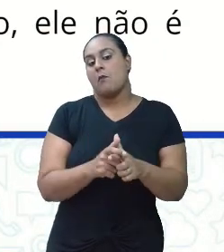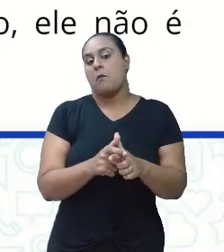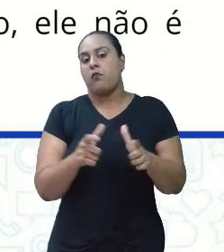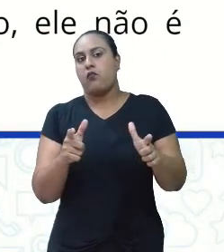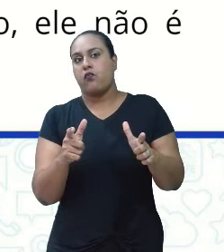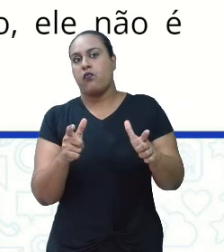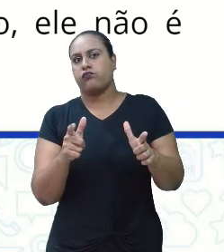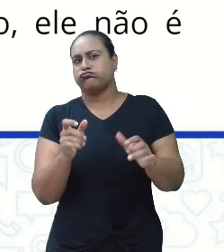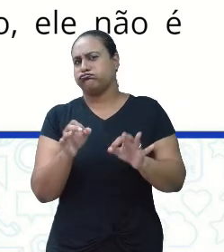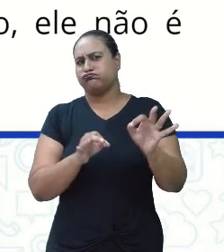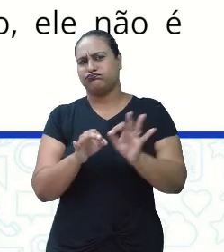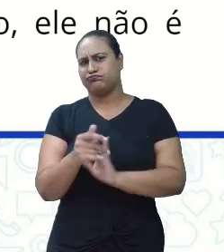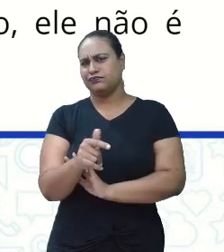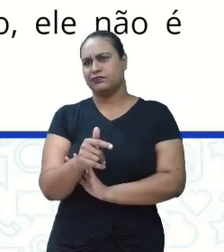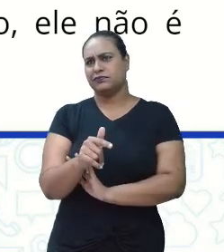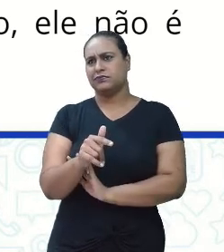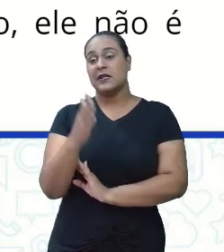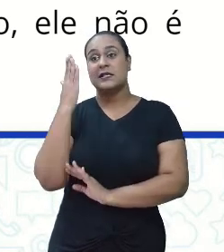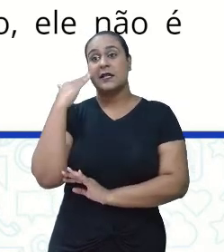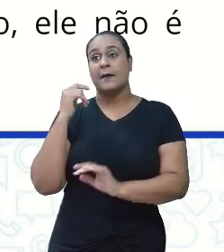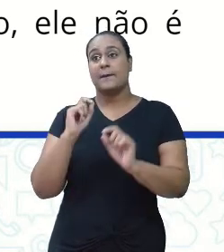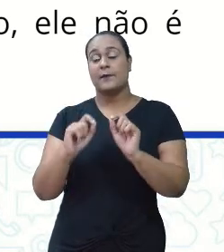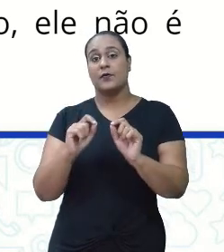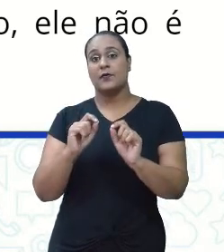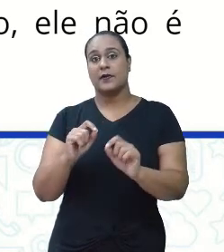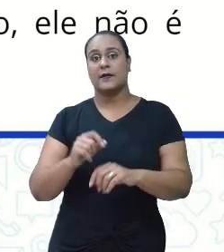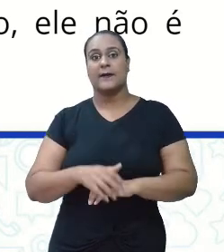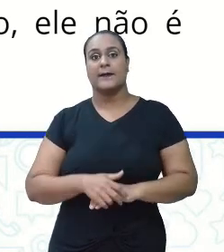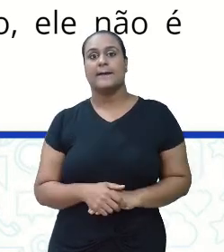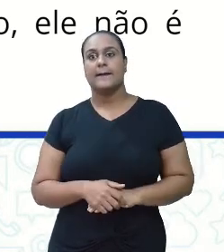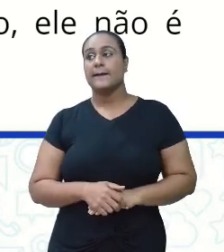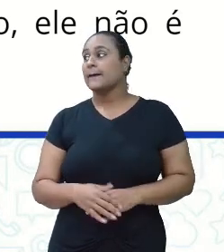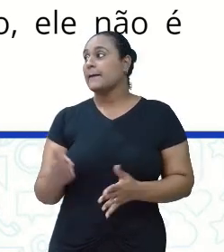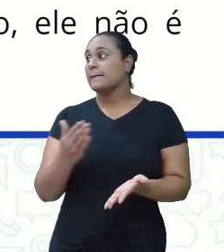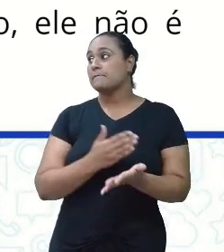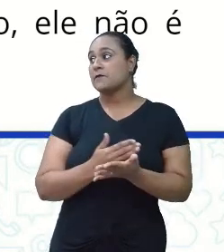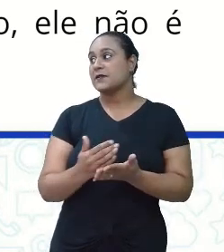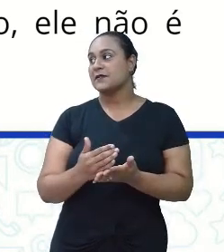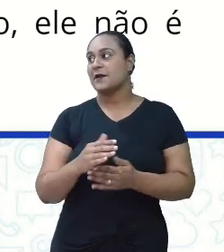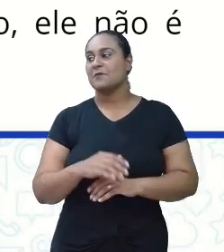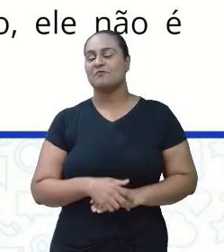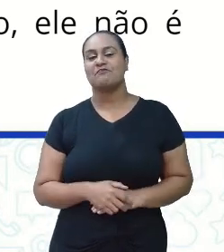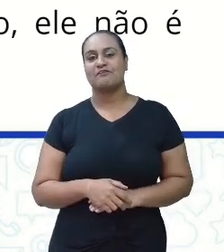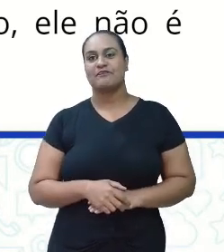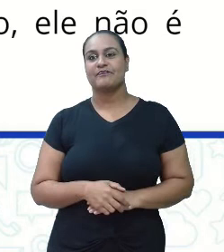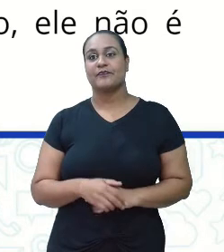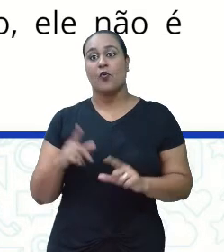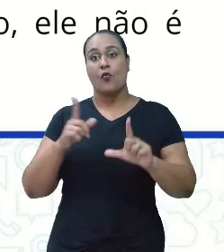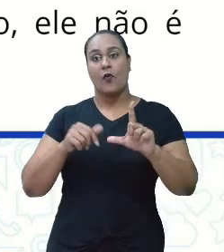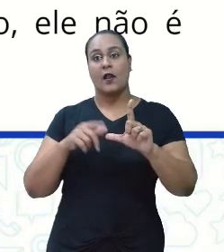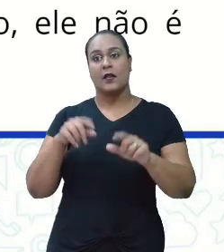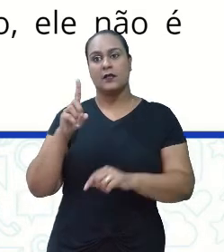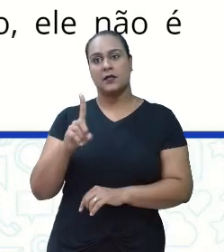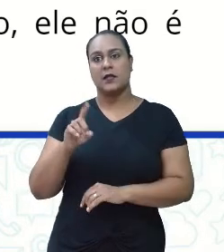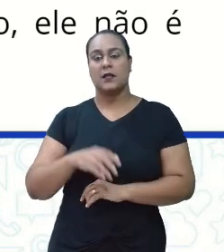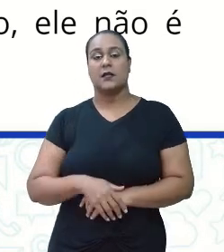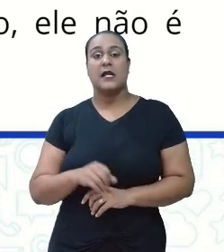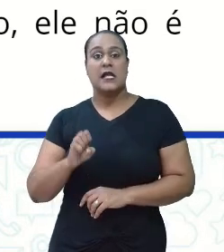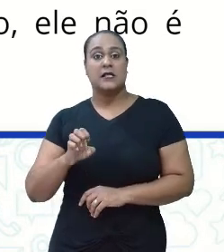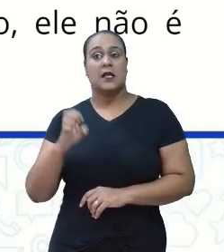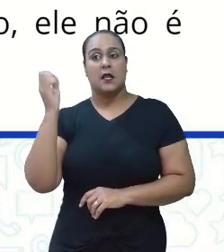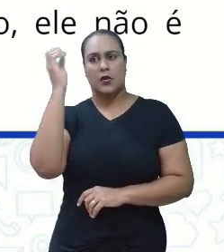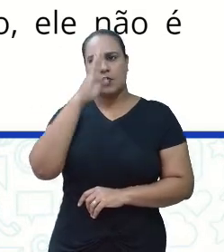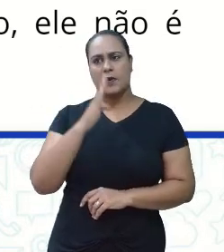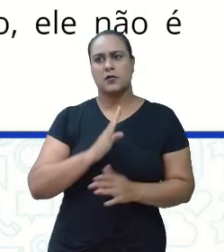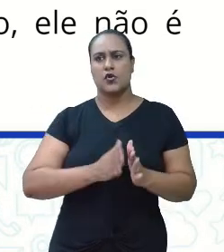no Brasil. Sabemos que, vamos lá, começando de baixo para cima. Se existe em nosso país